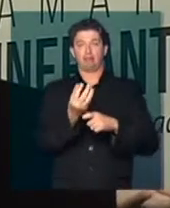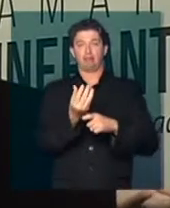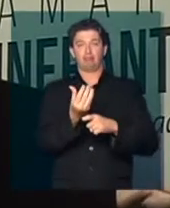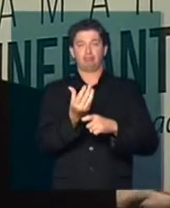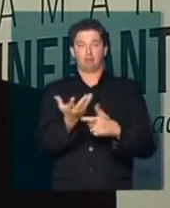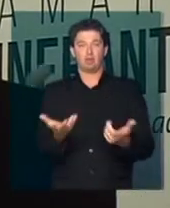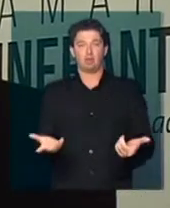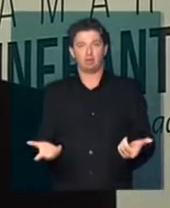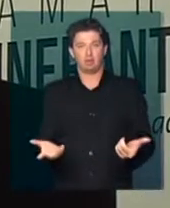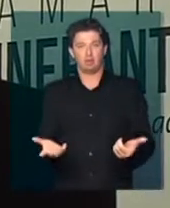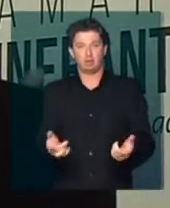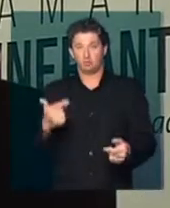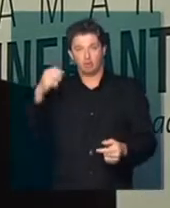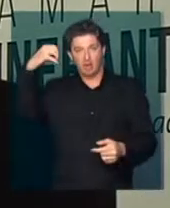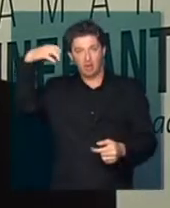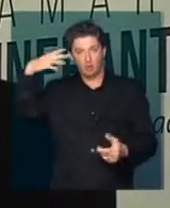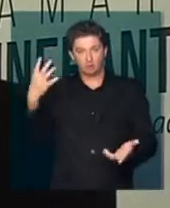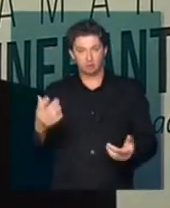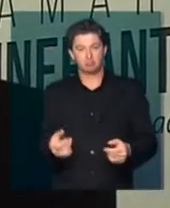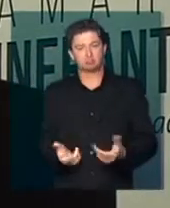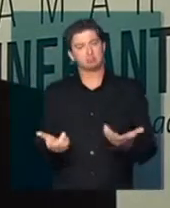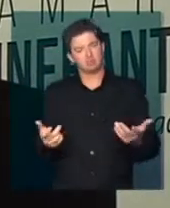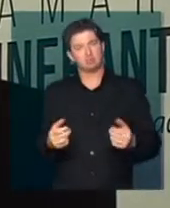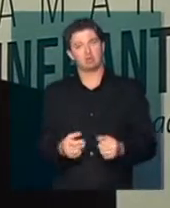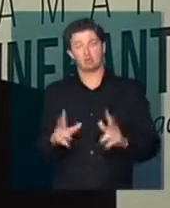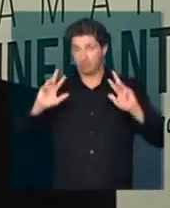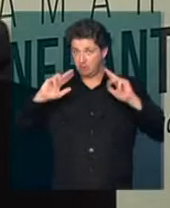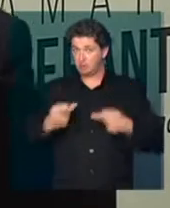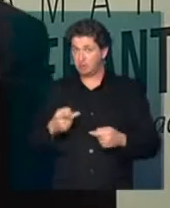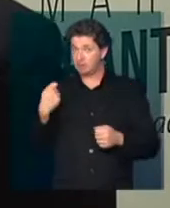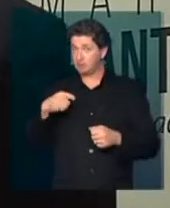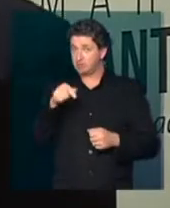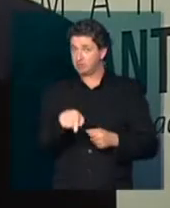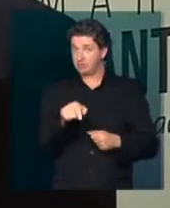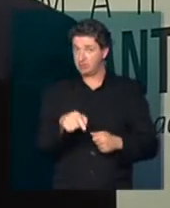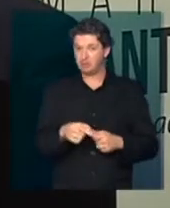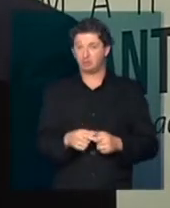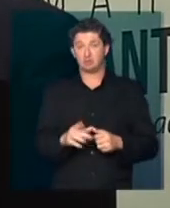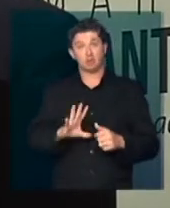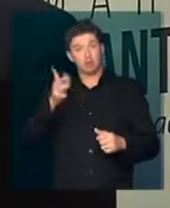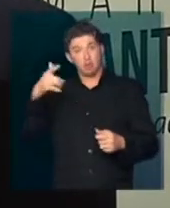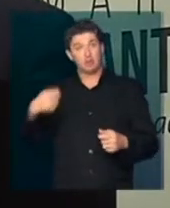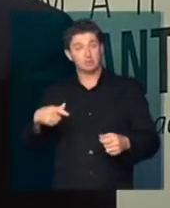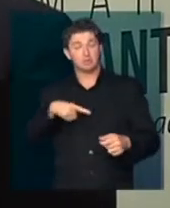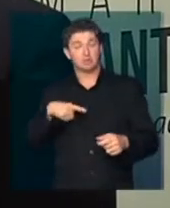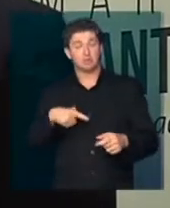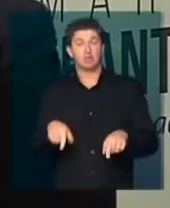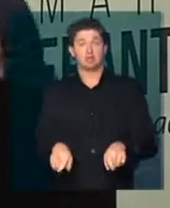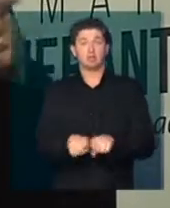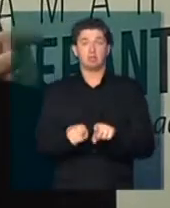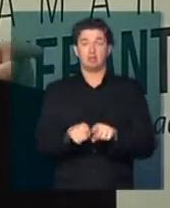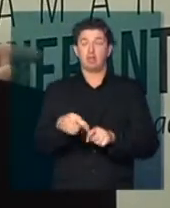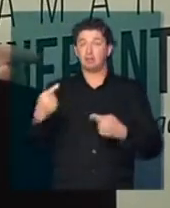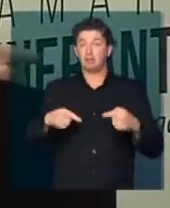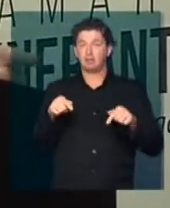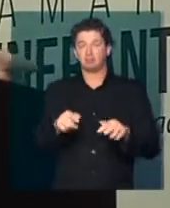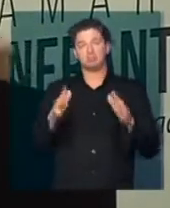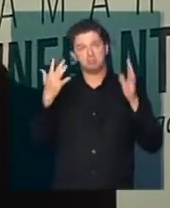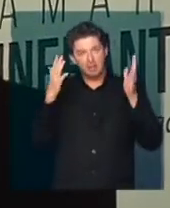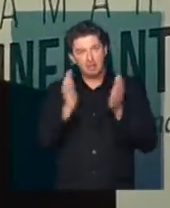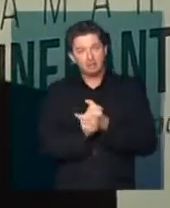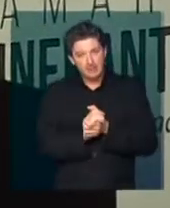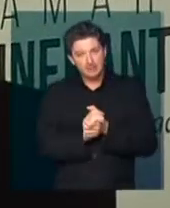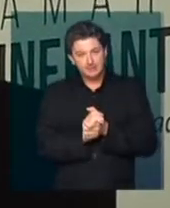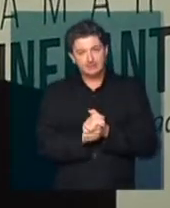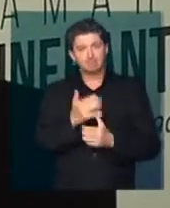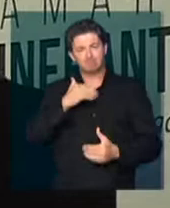lampiões. Presidente, temos que reconhecer isso e temos que ter coragem de fazer esse debate. Parabéns.